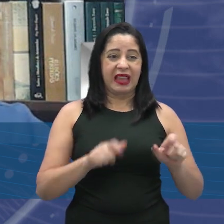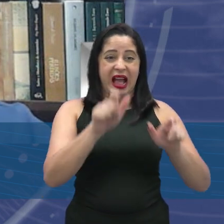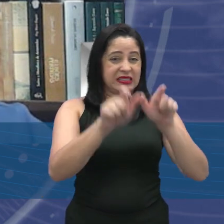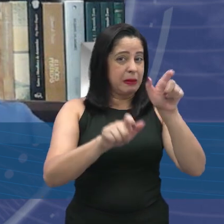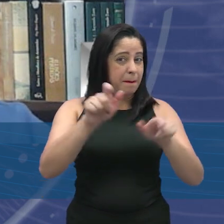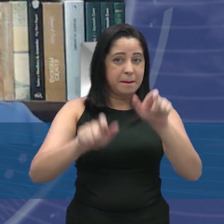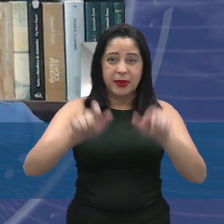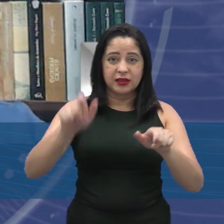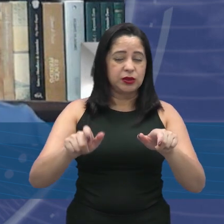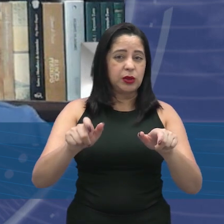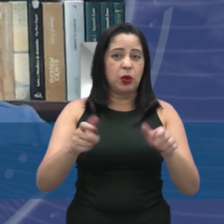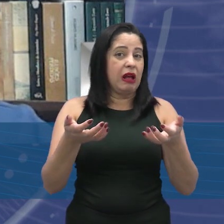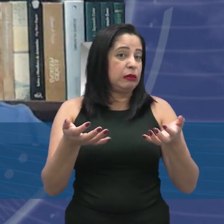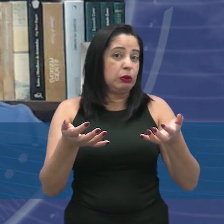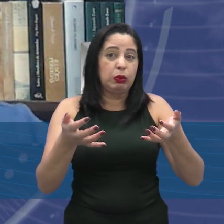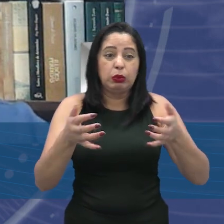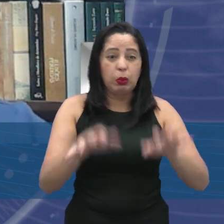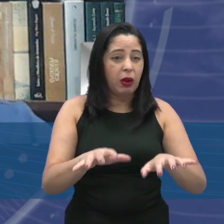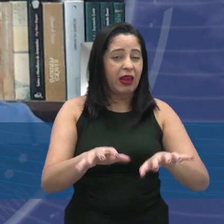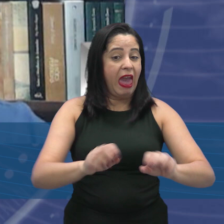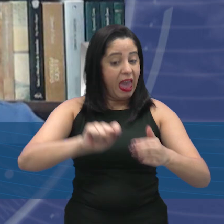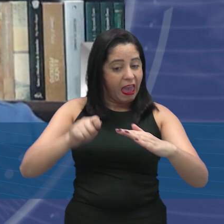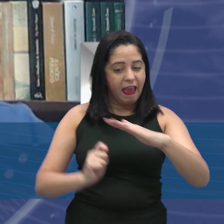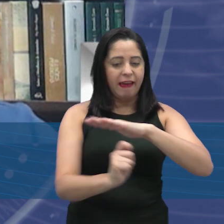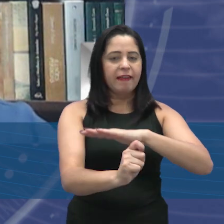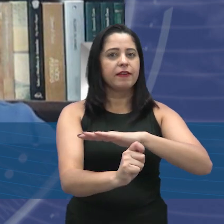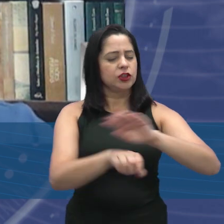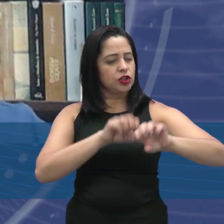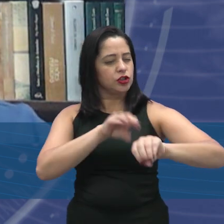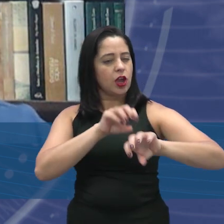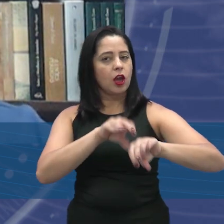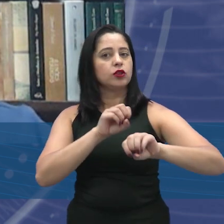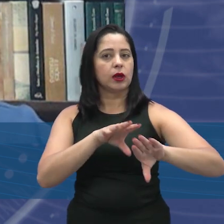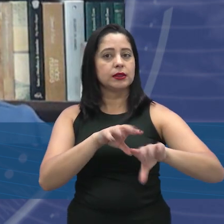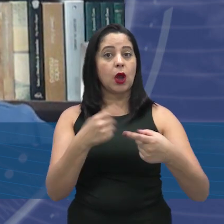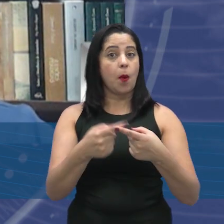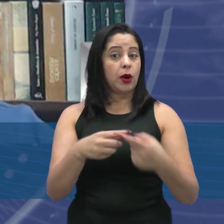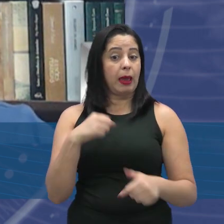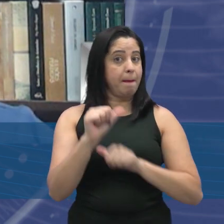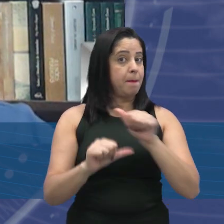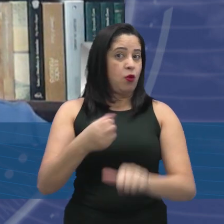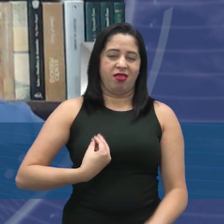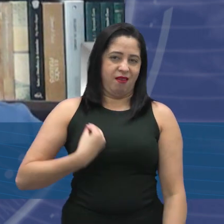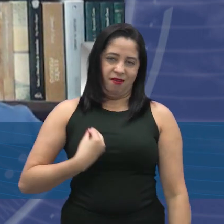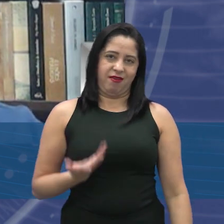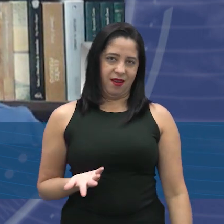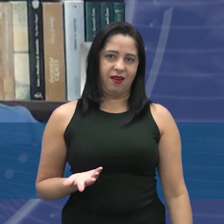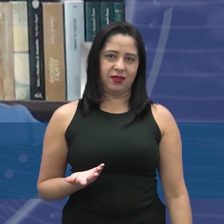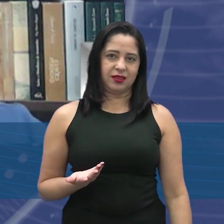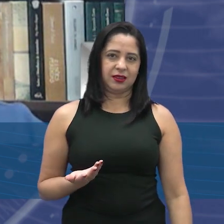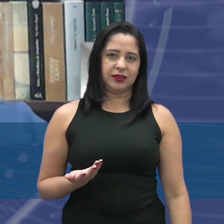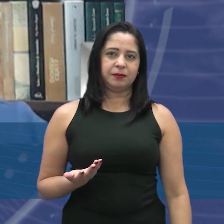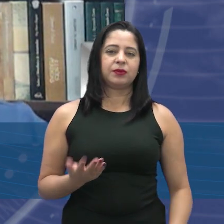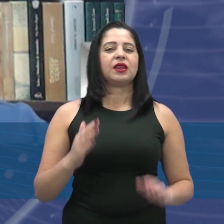negação de se apostar na educação como ferramenta de mudança social e econômica, a gente